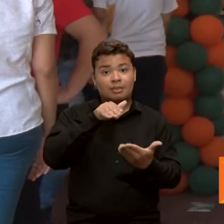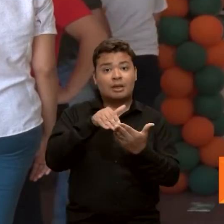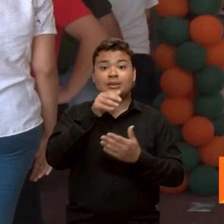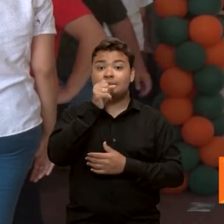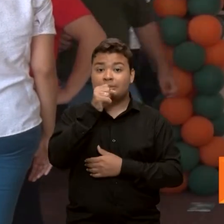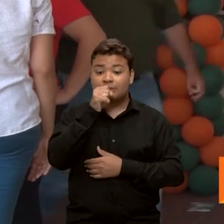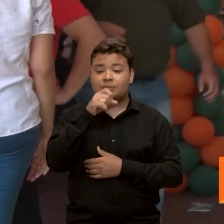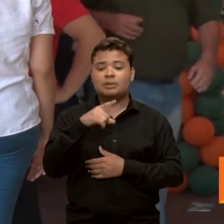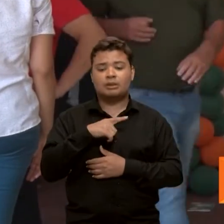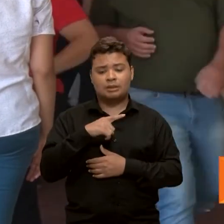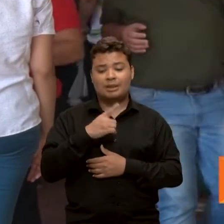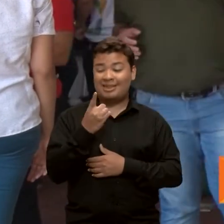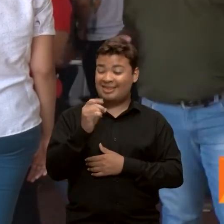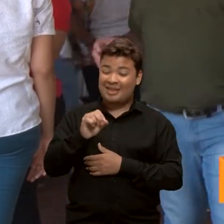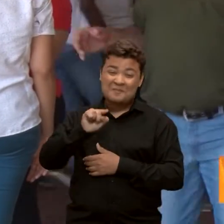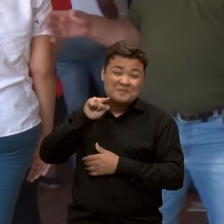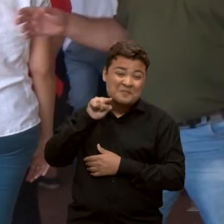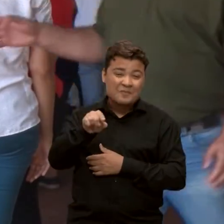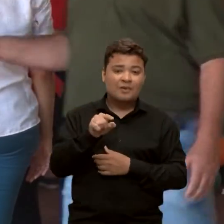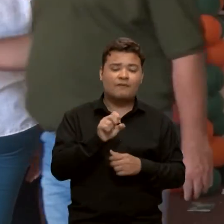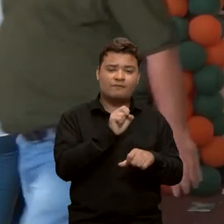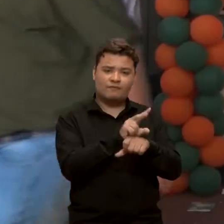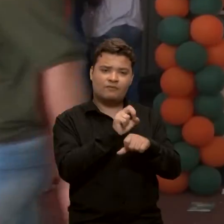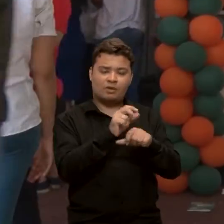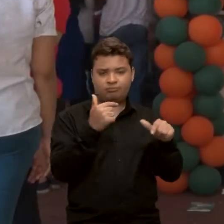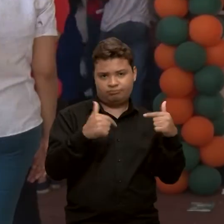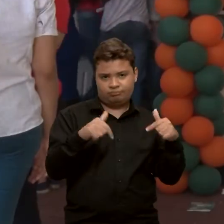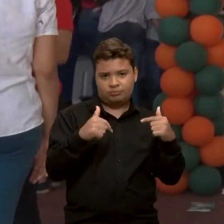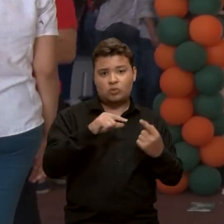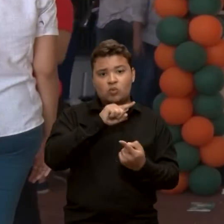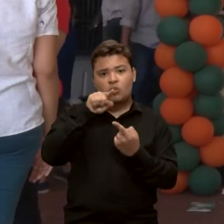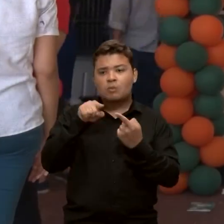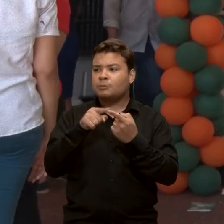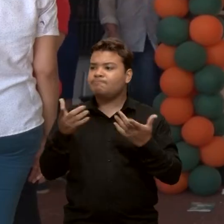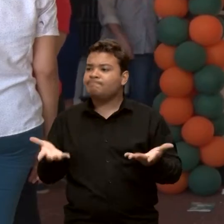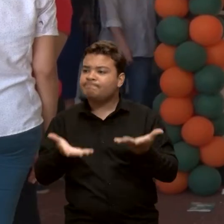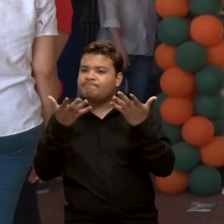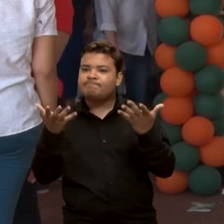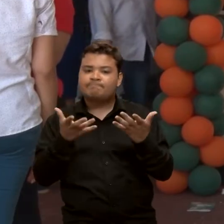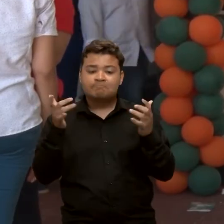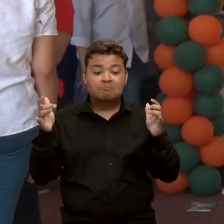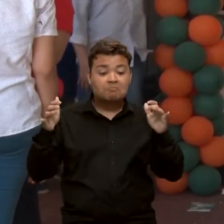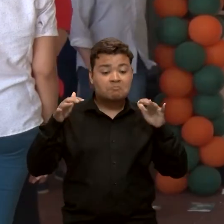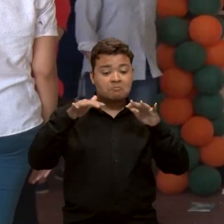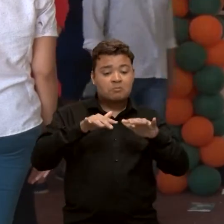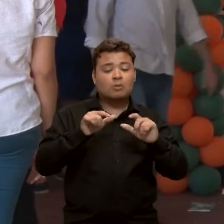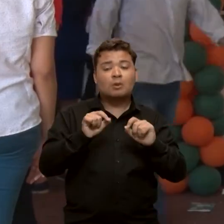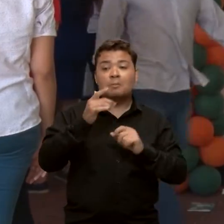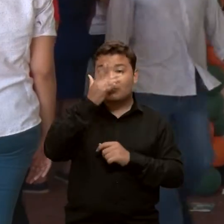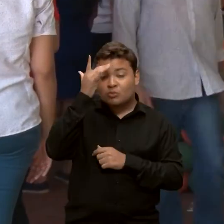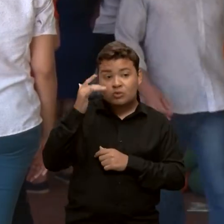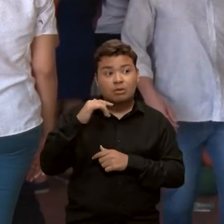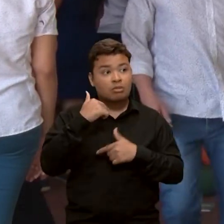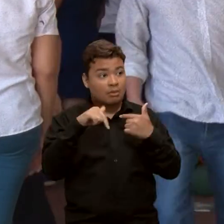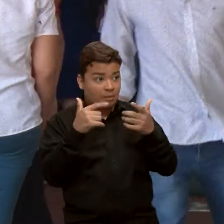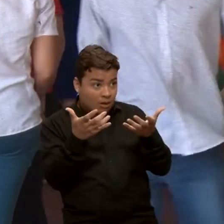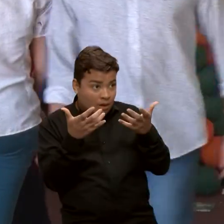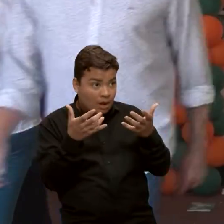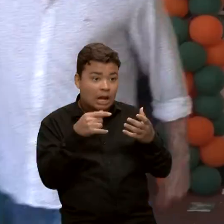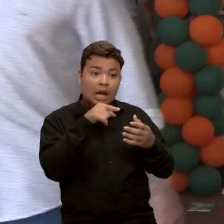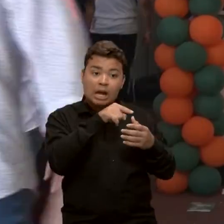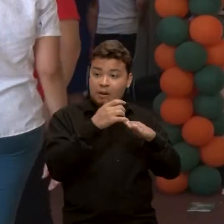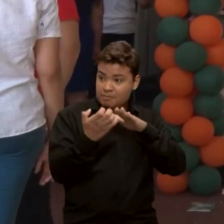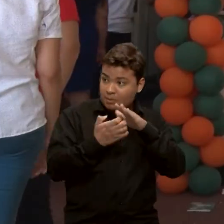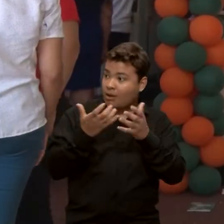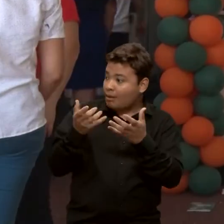ofertadas 10.000 vagas. O objetivo é promover o encontro entre quem busca oportunidade e quem busca mão de